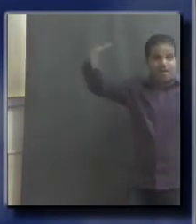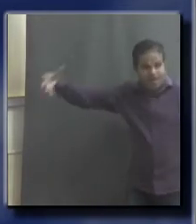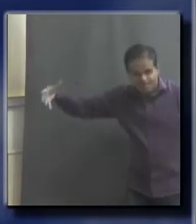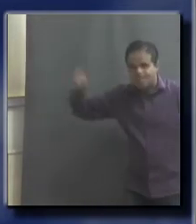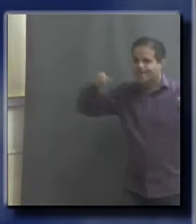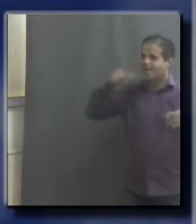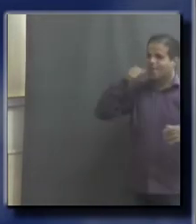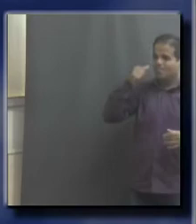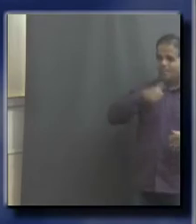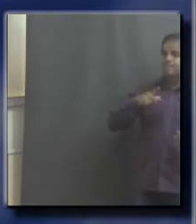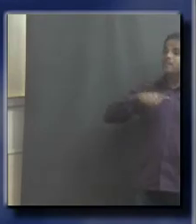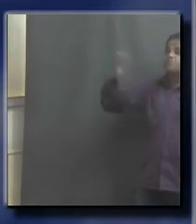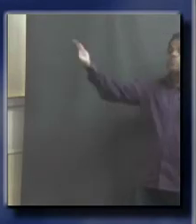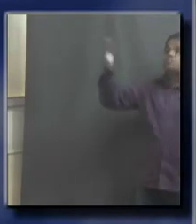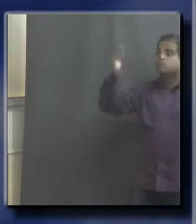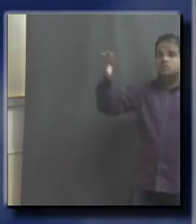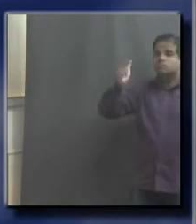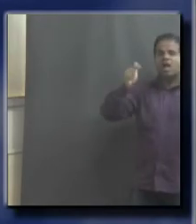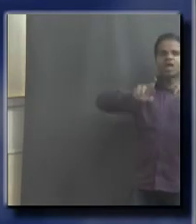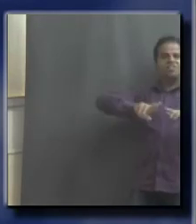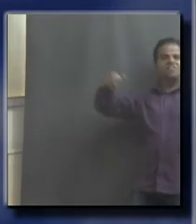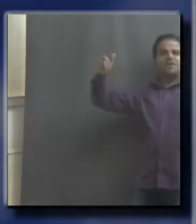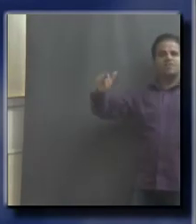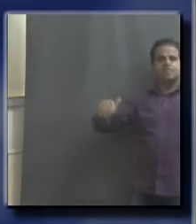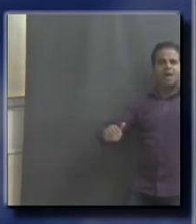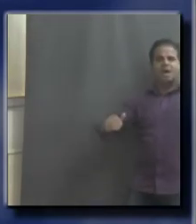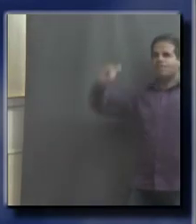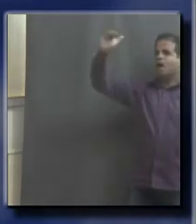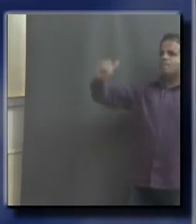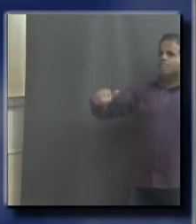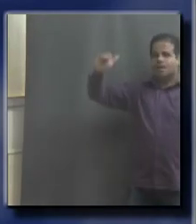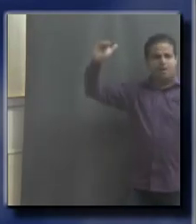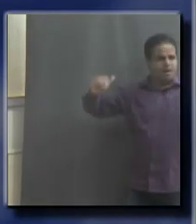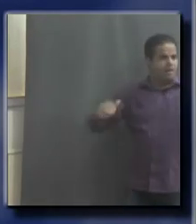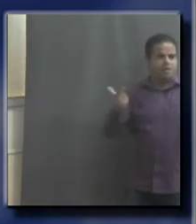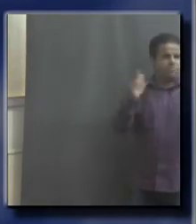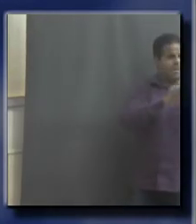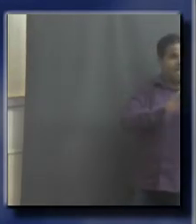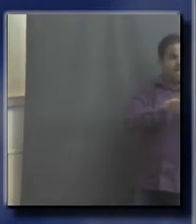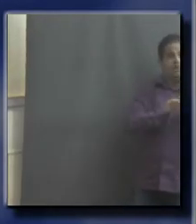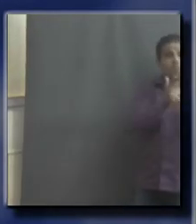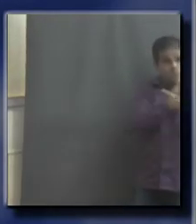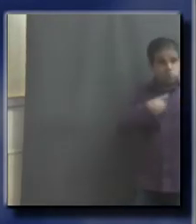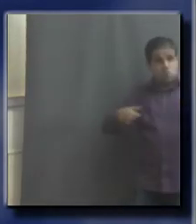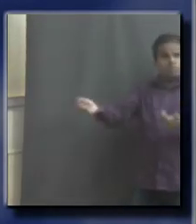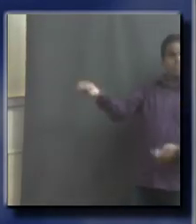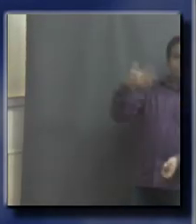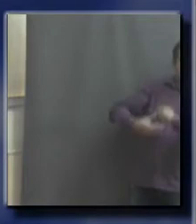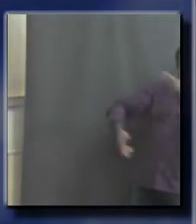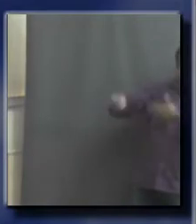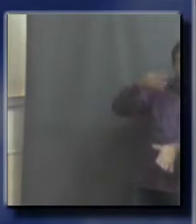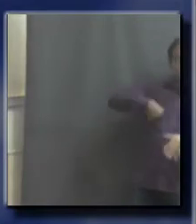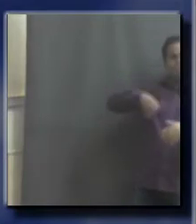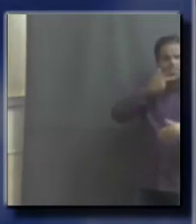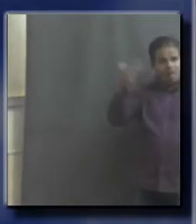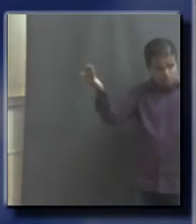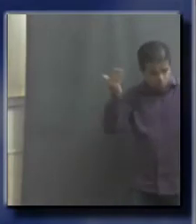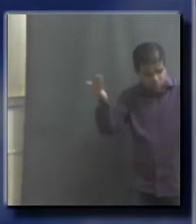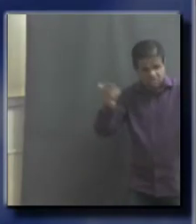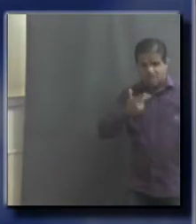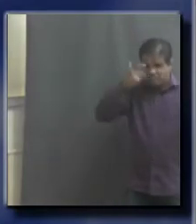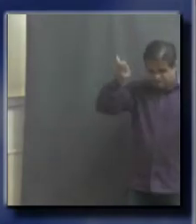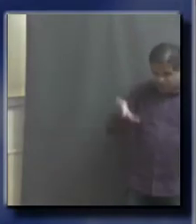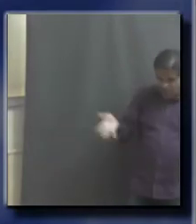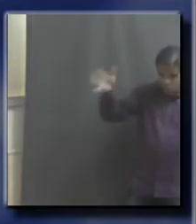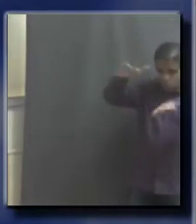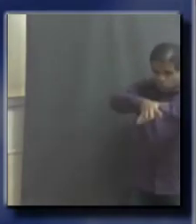Nós temos uma psicologia sem diferença. Uma das demandas que eu tenho ouvido é: a psicologia, enfim, vai falar de